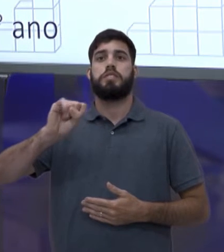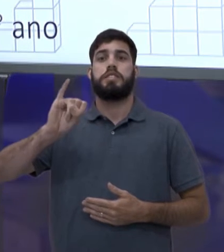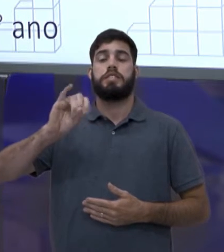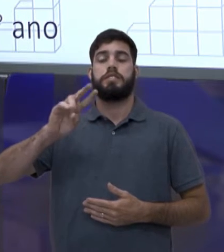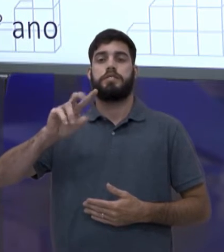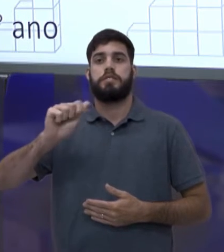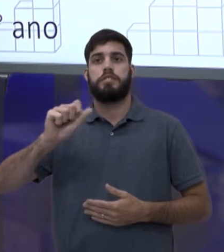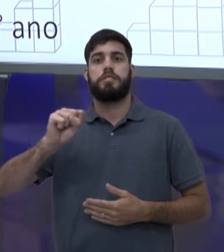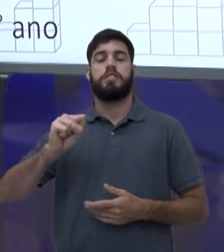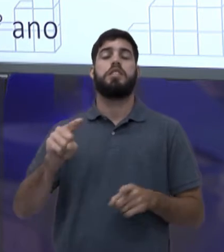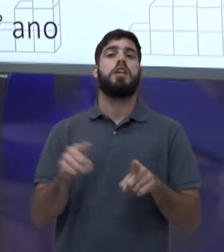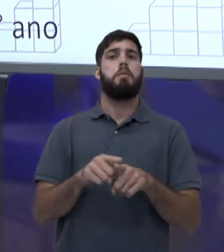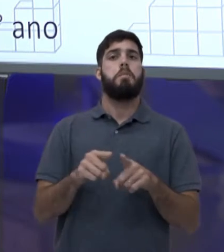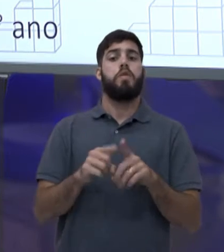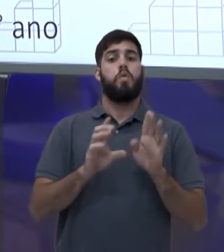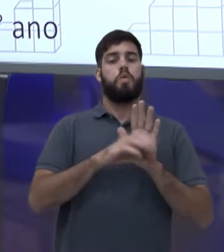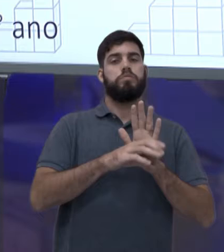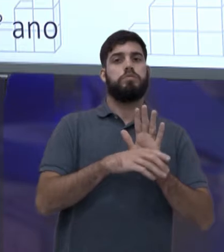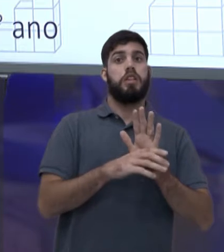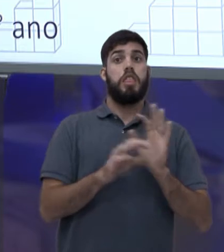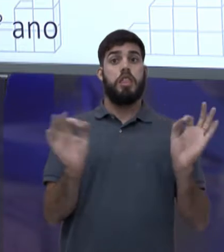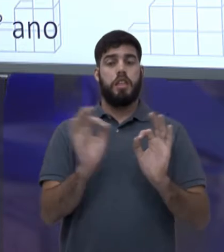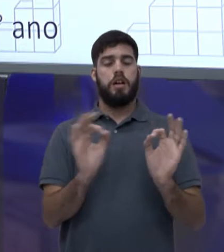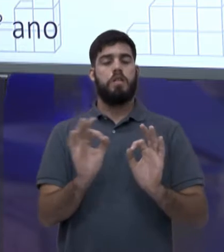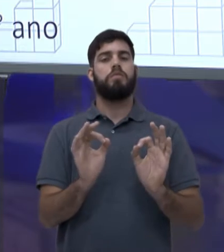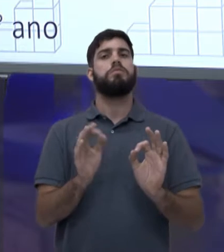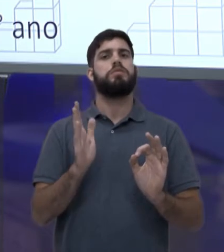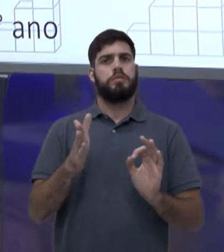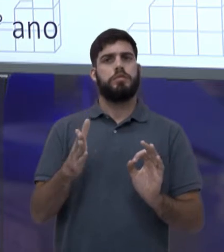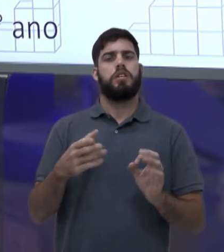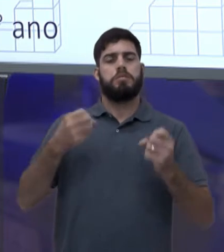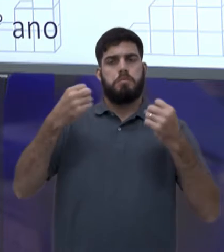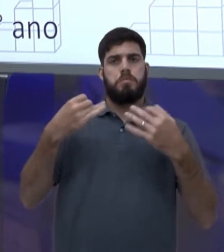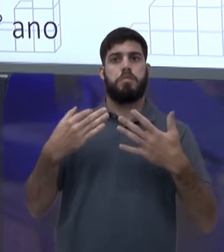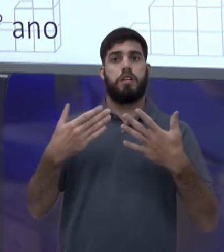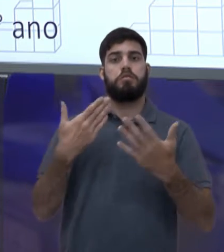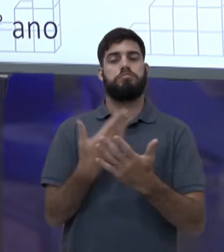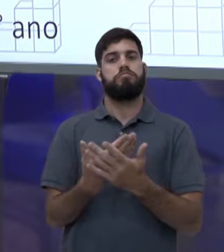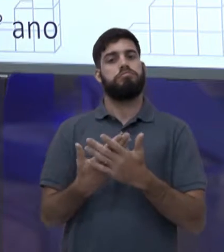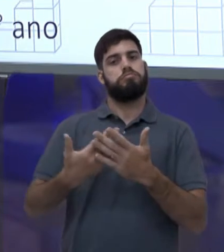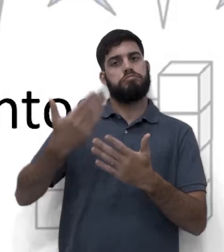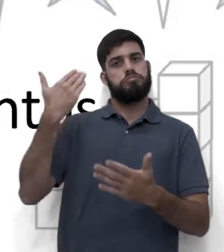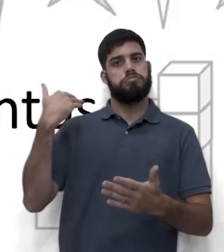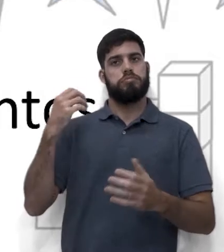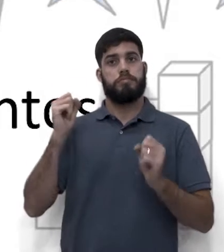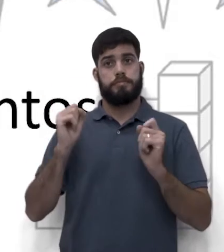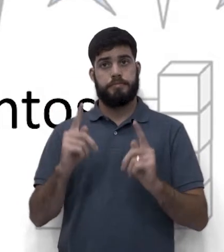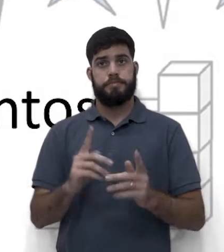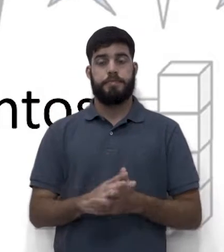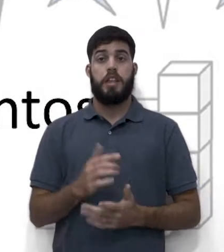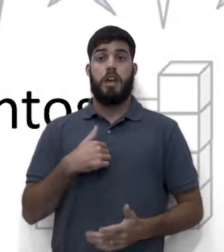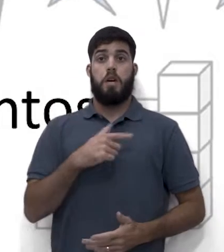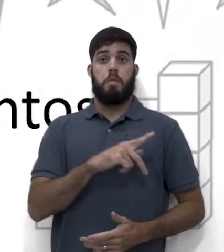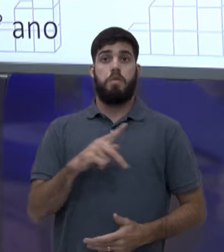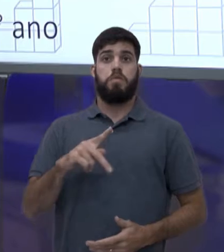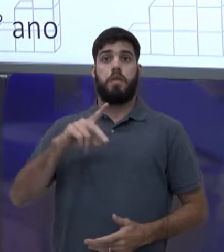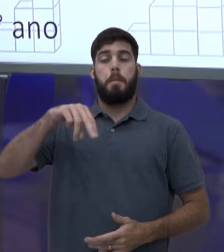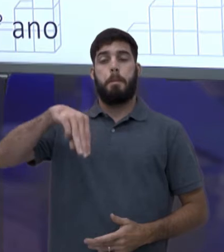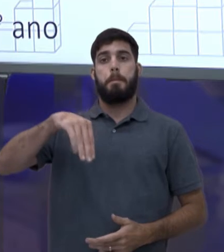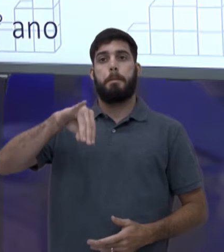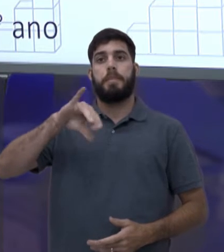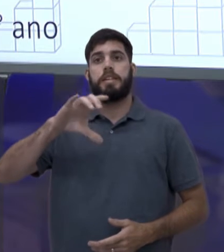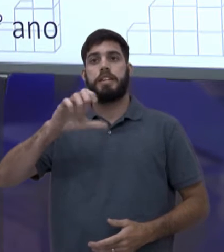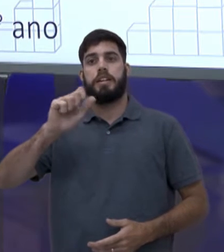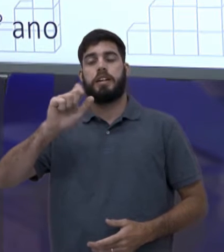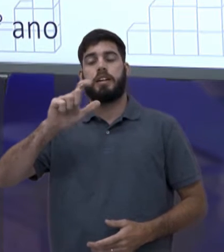não recursiva já foi abordado nas aulas anteriores, como vocês puderam perceber. Eu sou a professora Micaela e